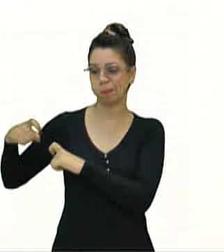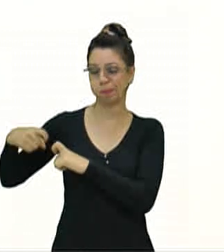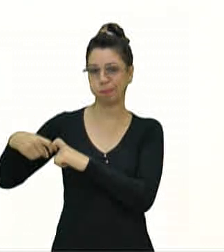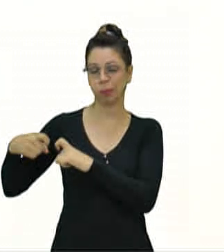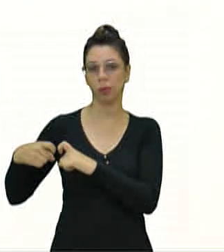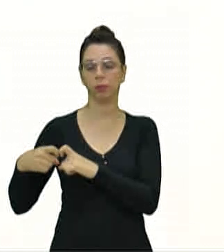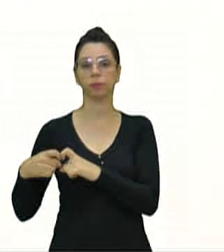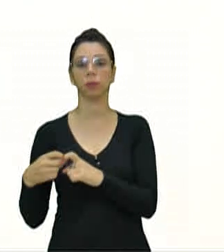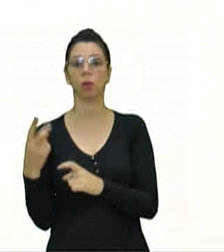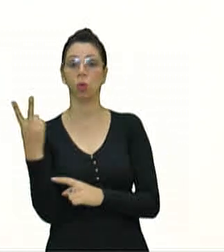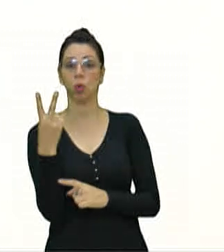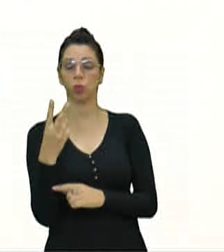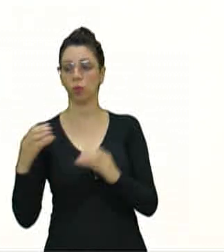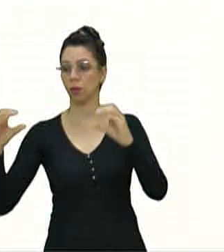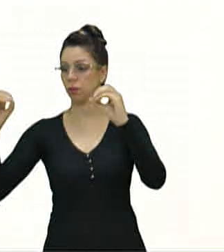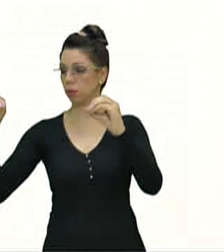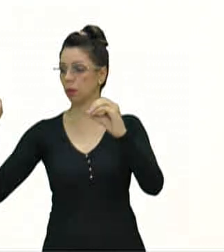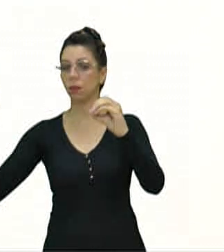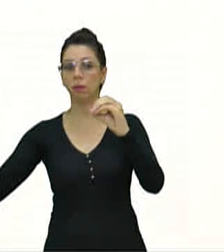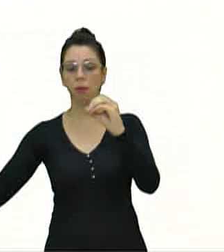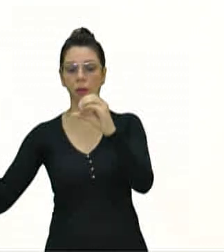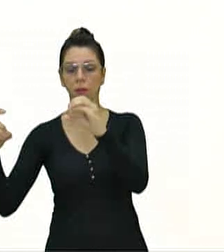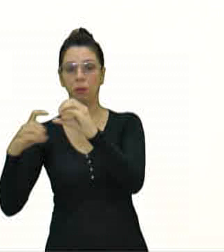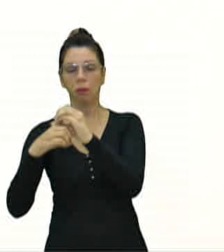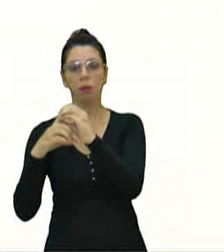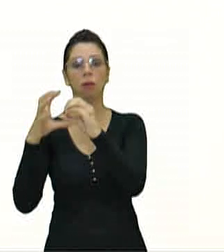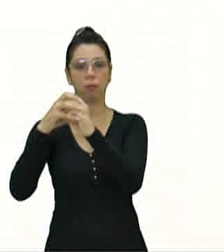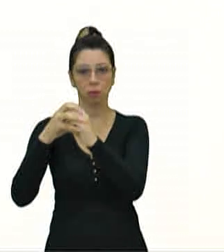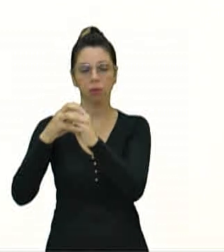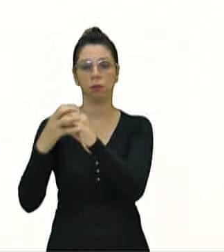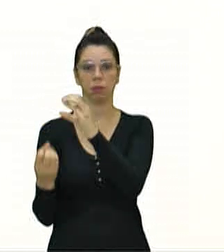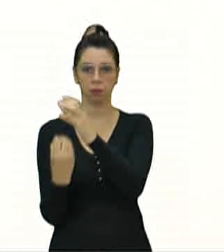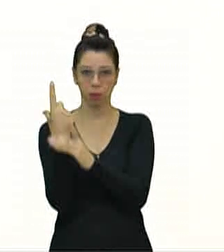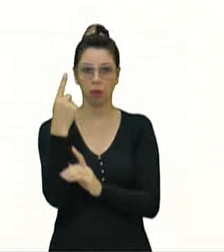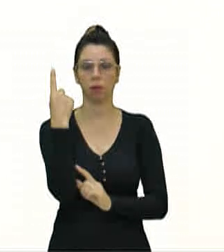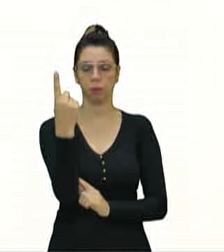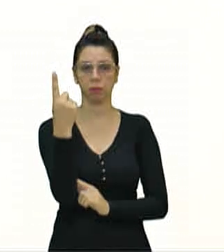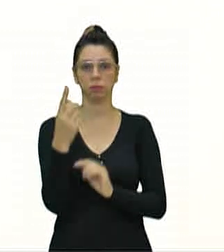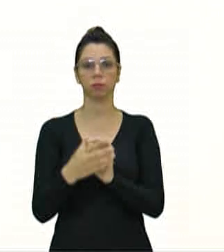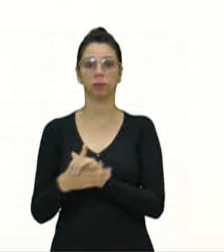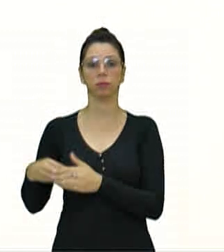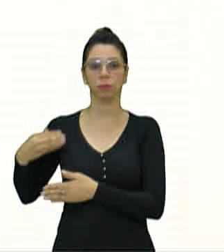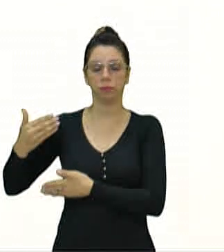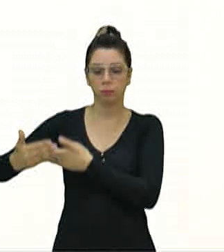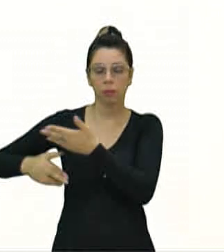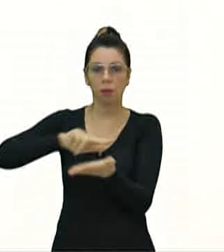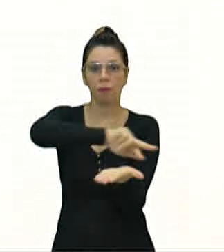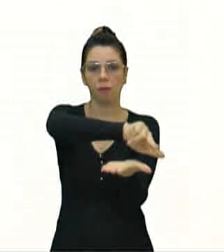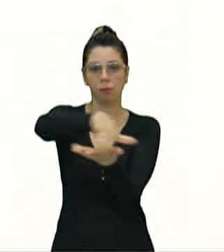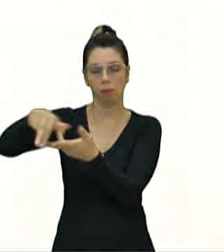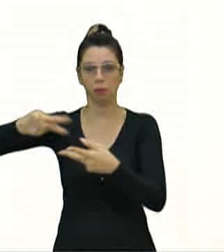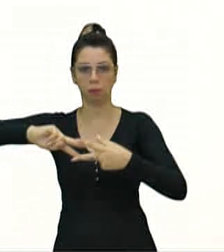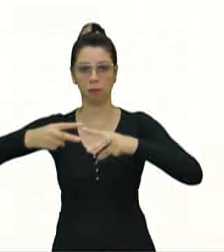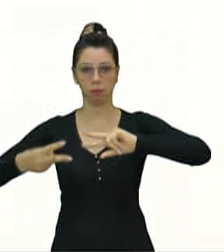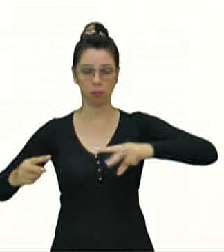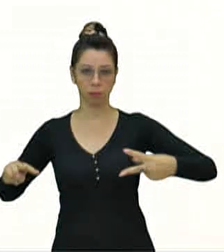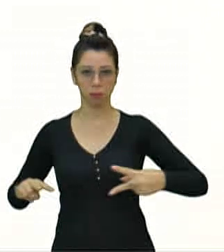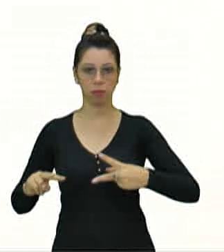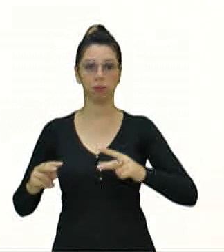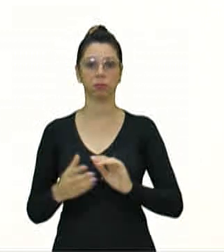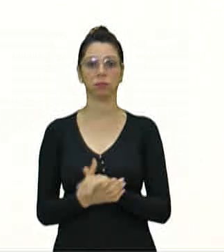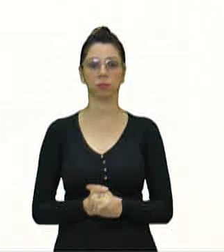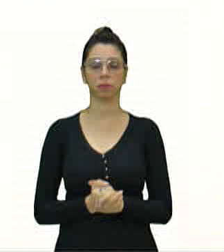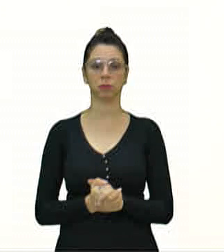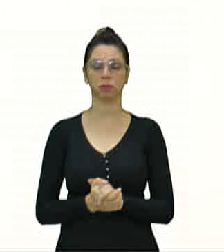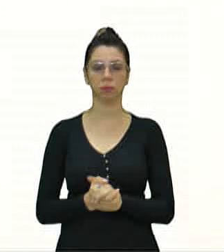células haploides, é de todos os mecanismos reprodutivos aquele que promove a variabilidade genética entre os